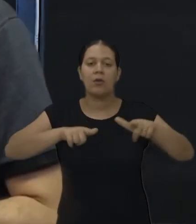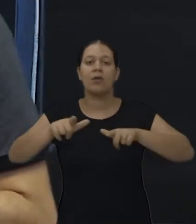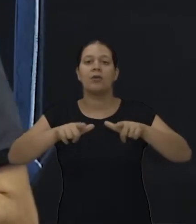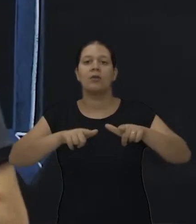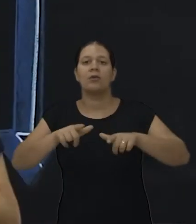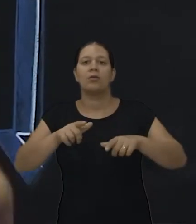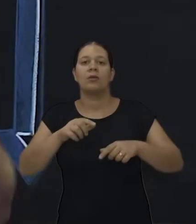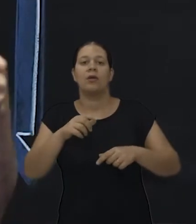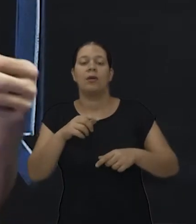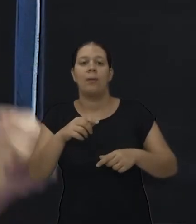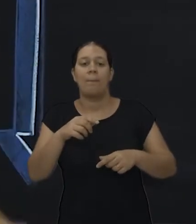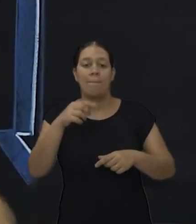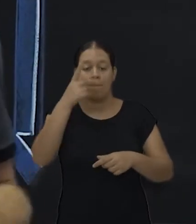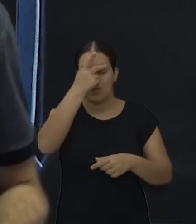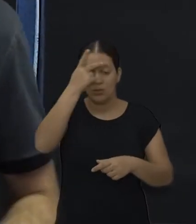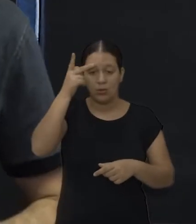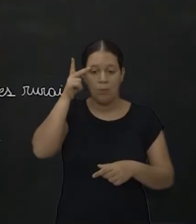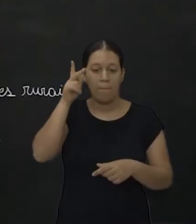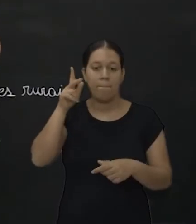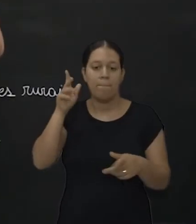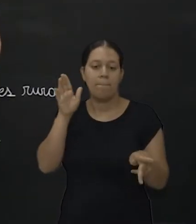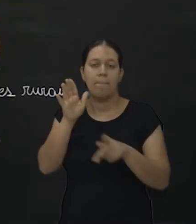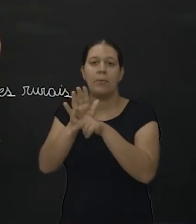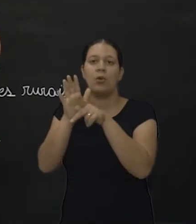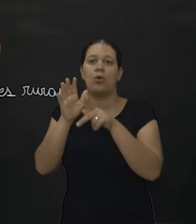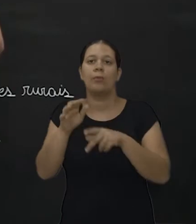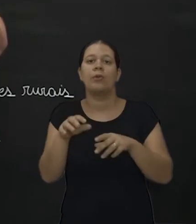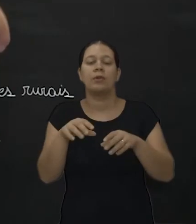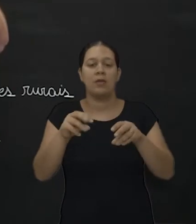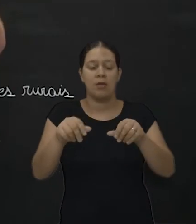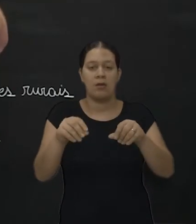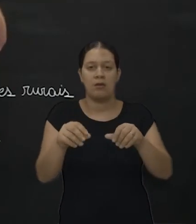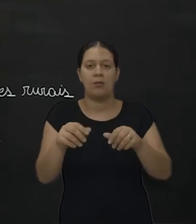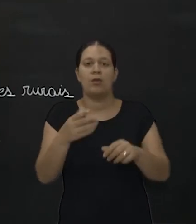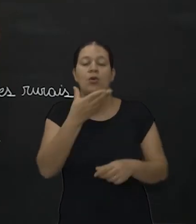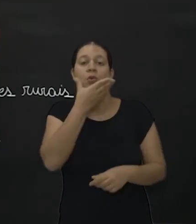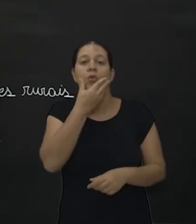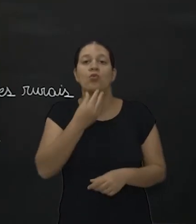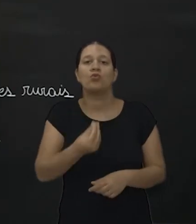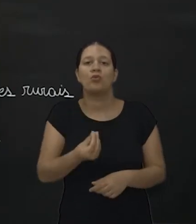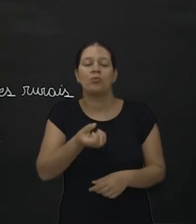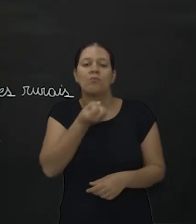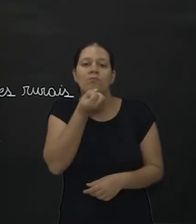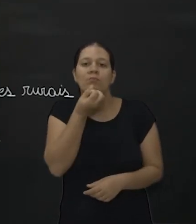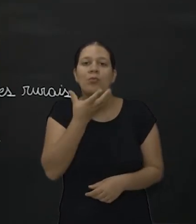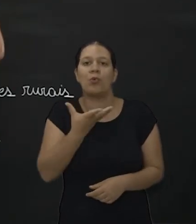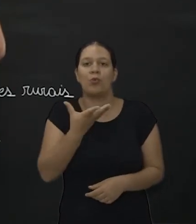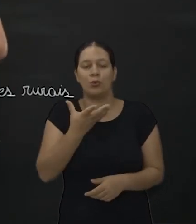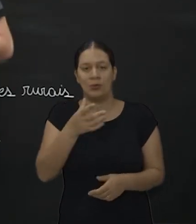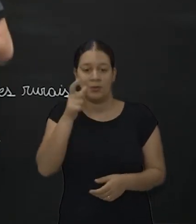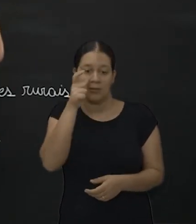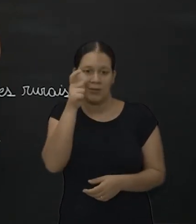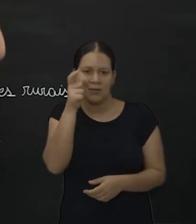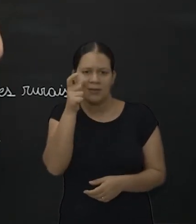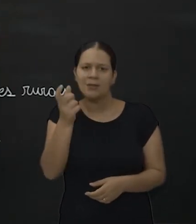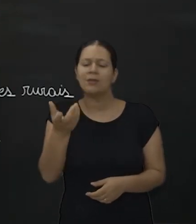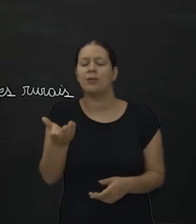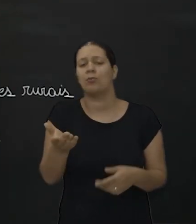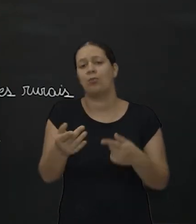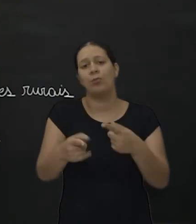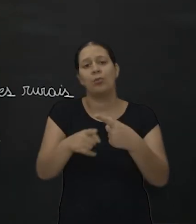atribuída aos proprietários de terra, ou como se chamava na época, os homens bons. Olha que nome interessante, né? Pois